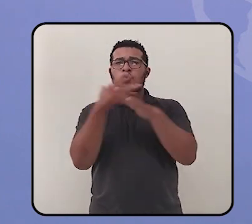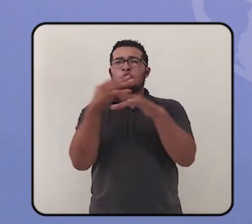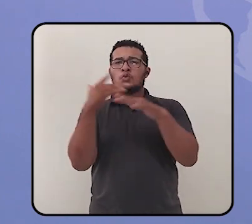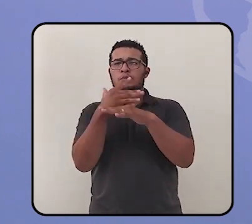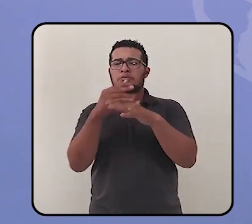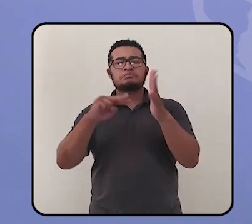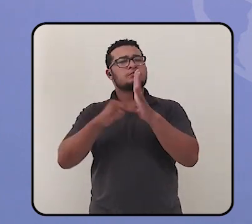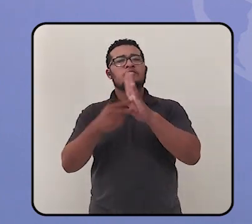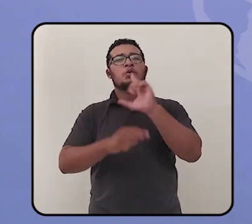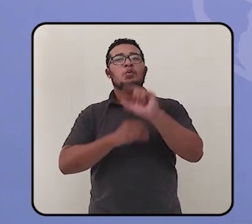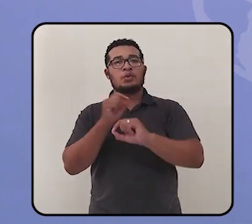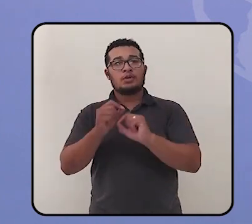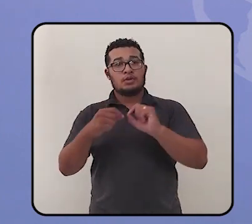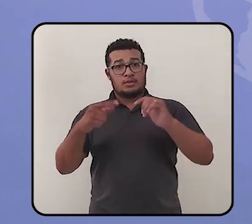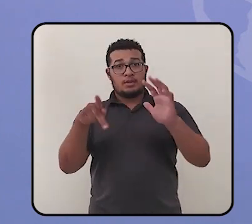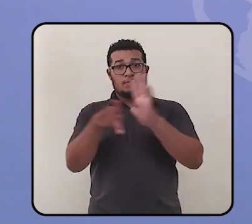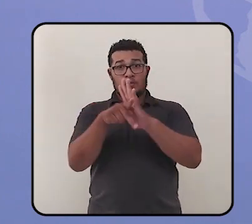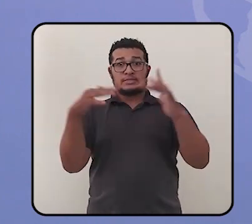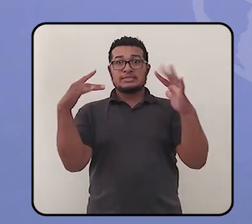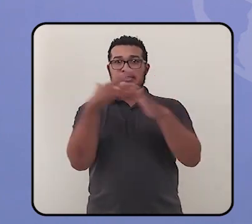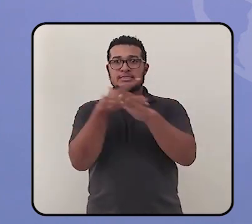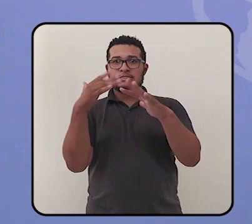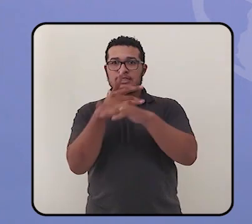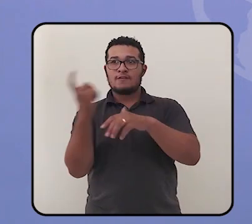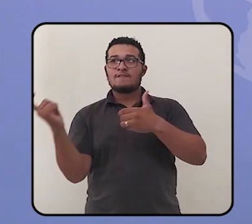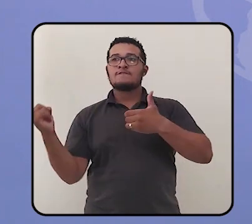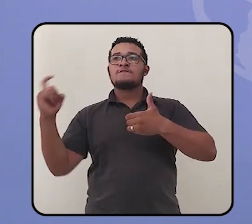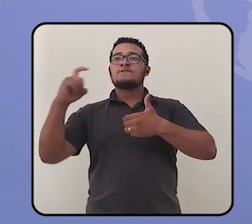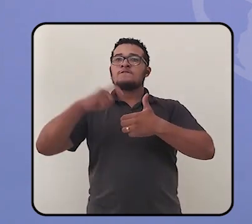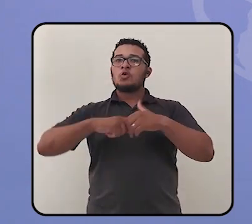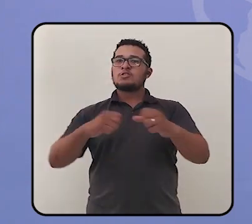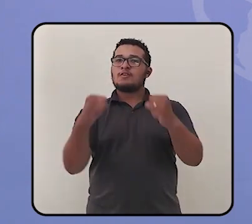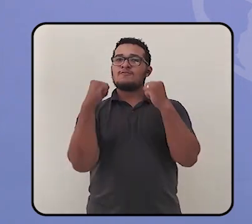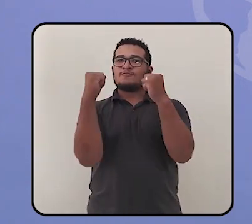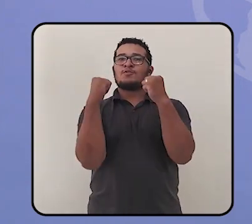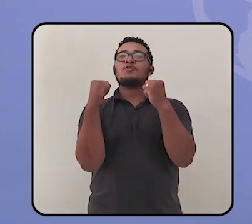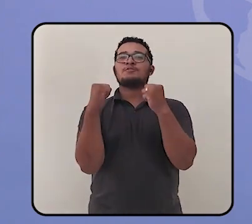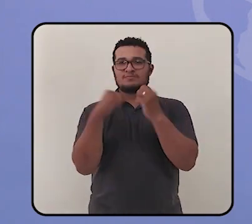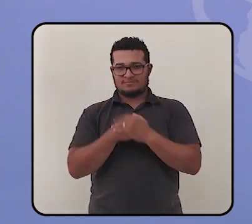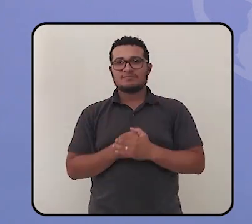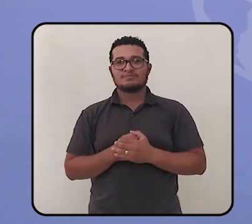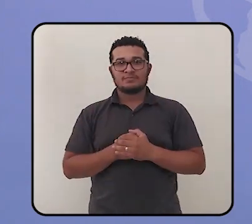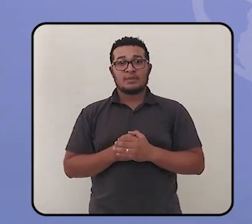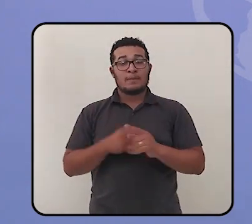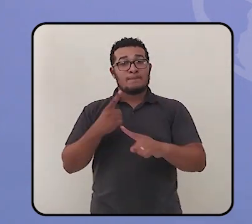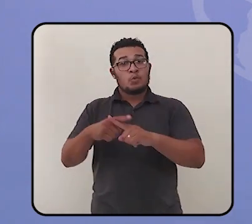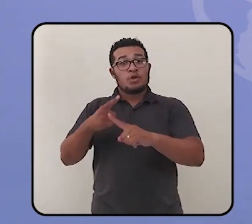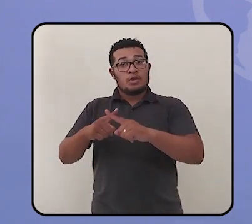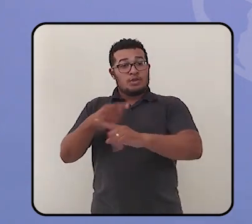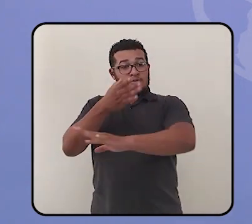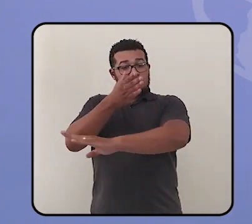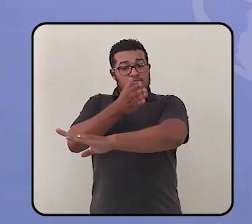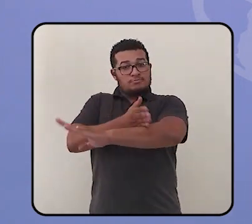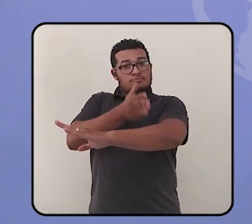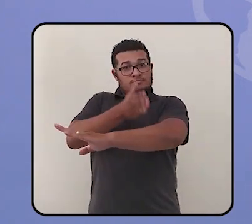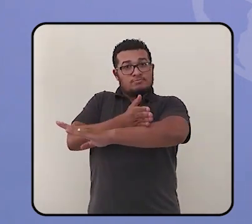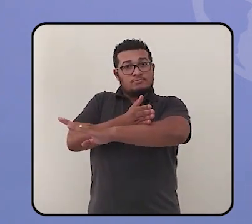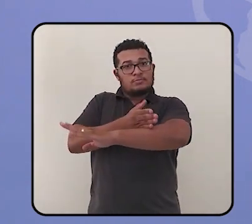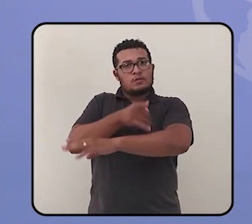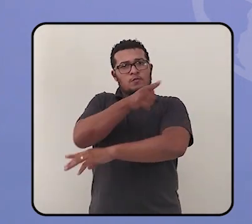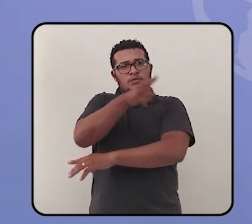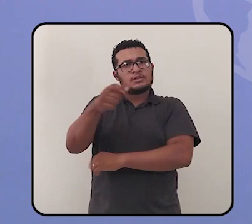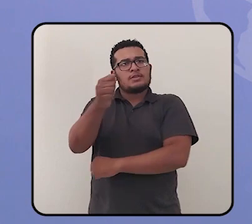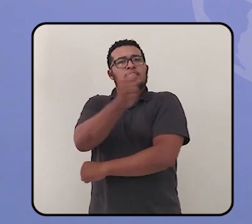significa que as cidades elas voltaram a ganhar força até porque na idade média minha